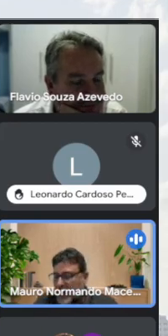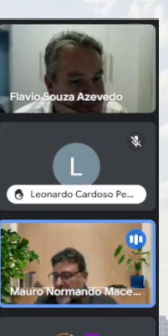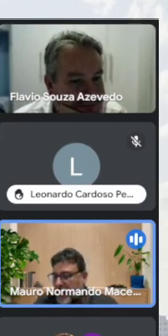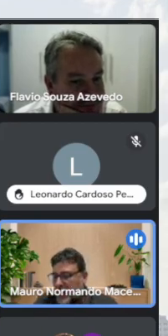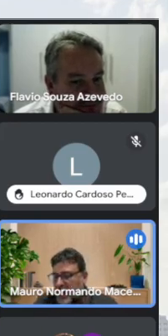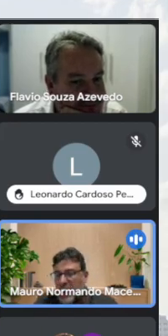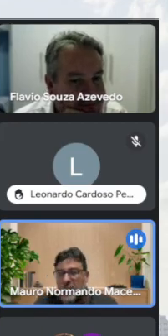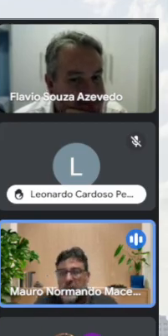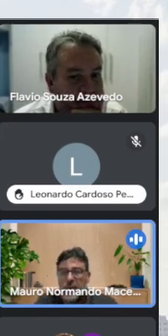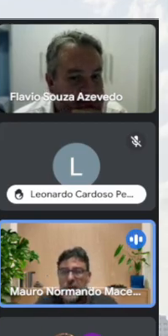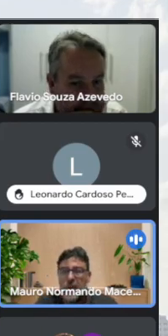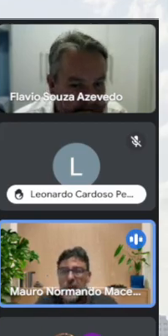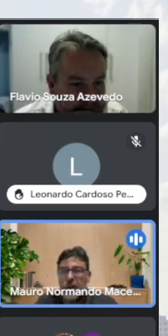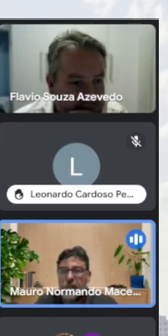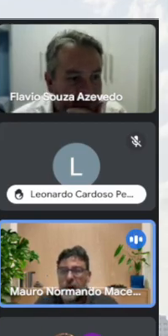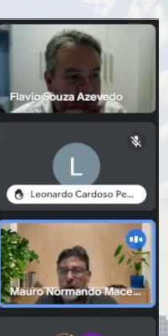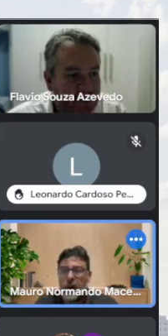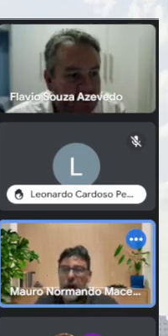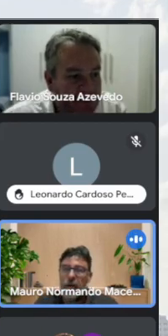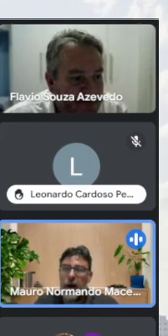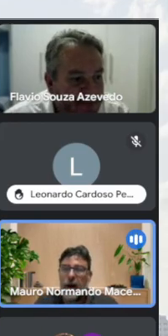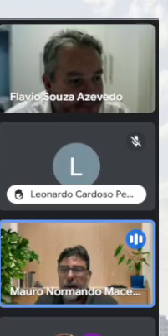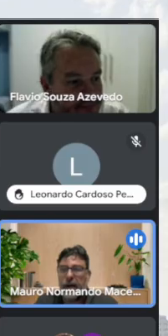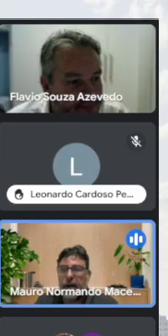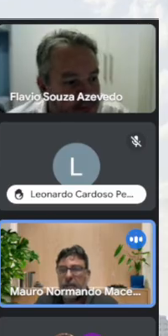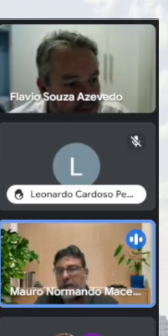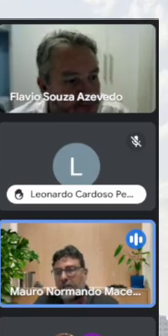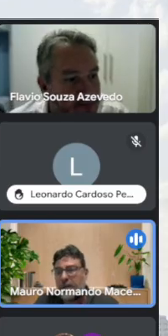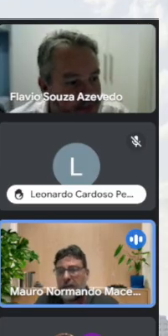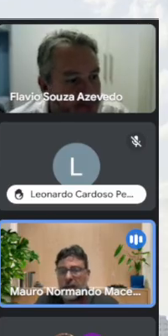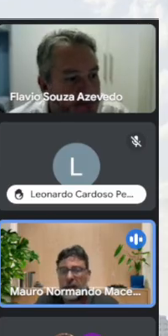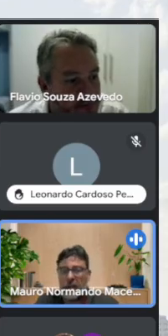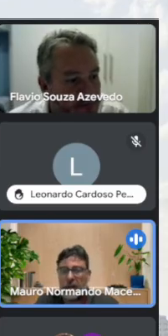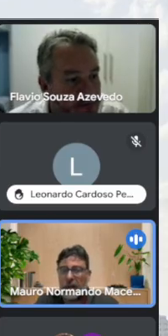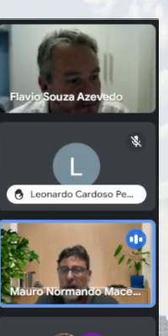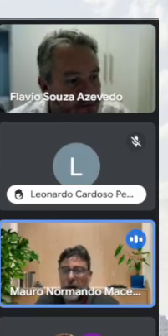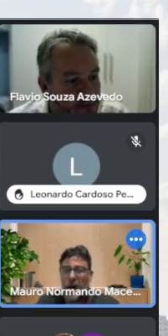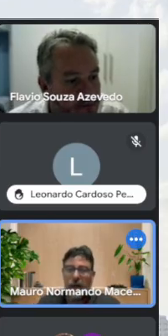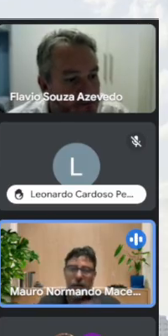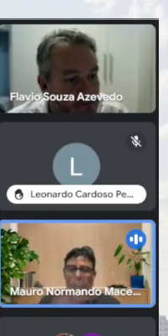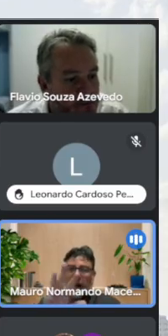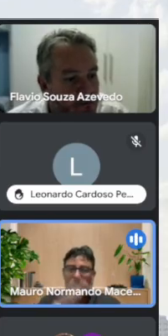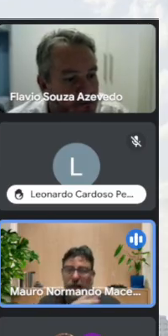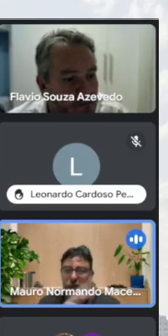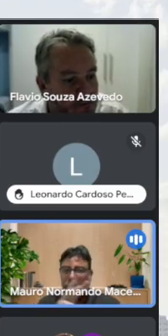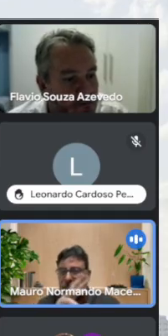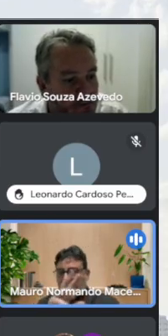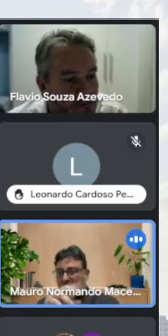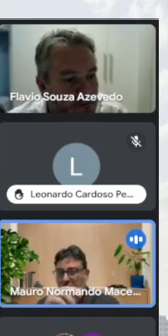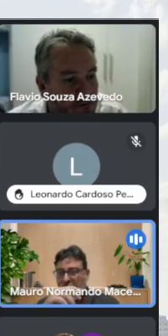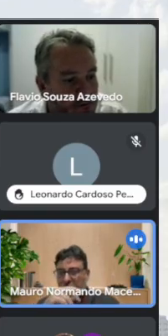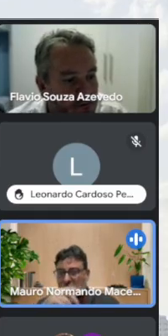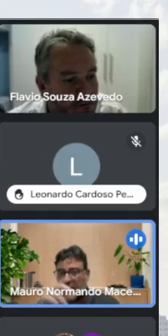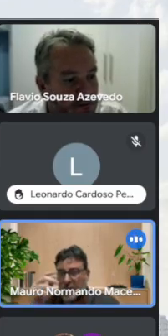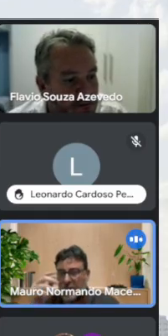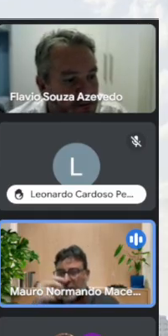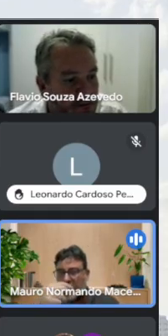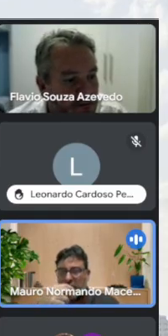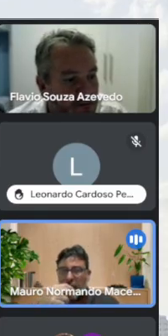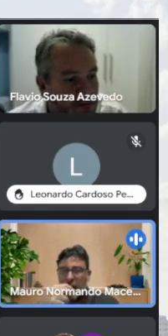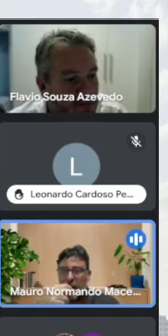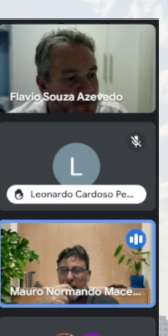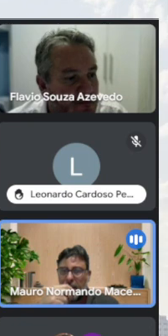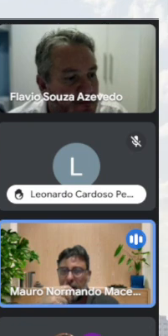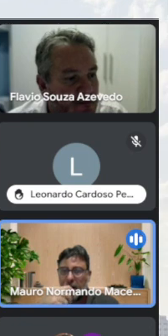no estacionamento, né, da UFCG, que é uma área que é muitas vezes, assim, eu até vi lá aquela foto que você mostrou logo